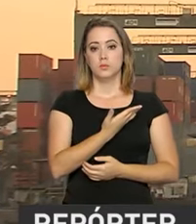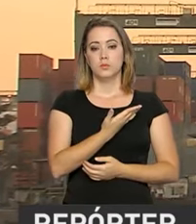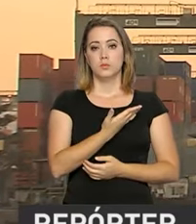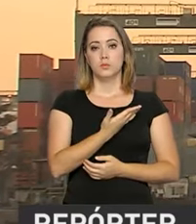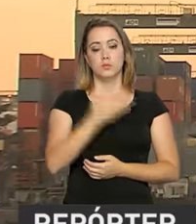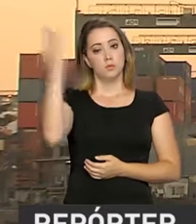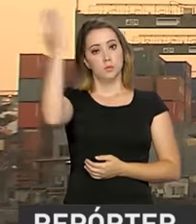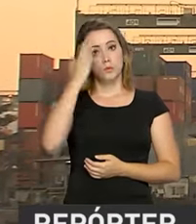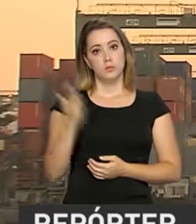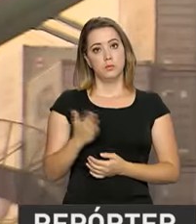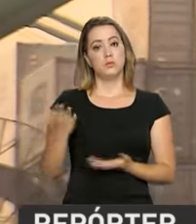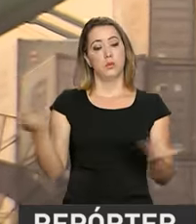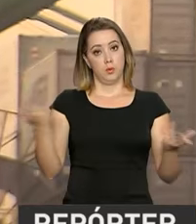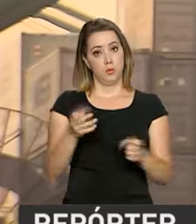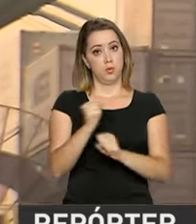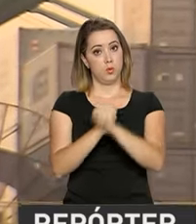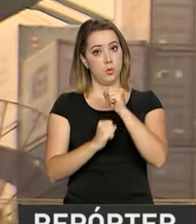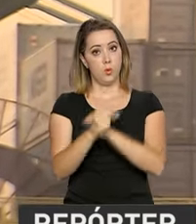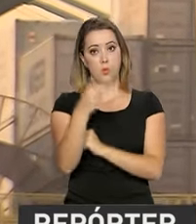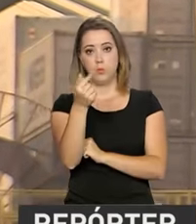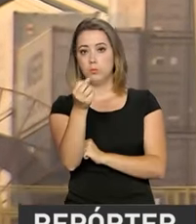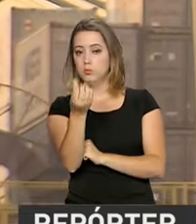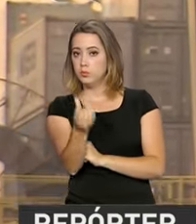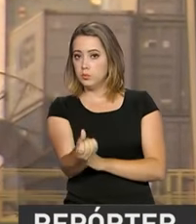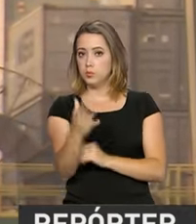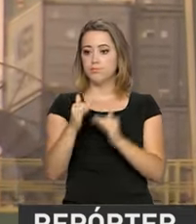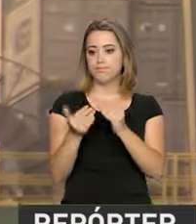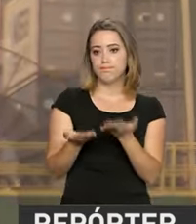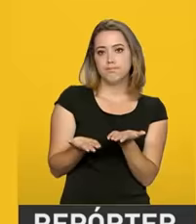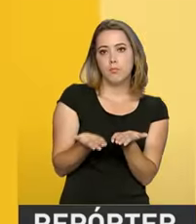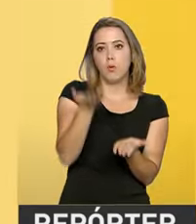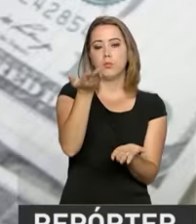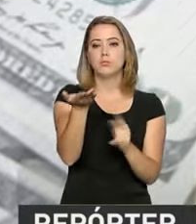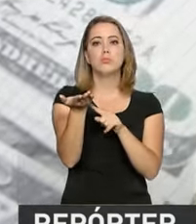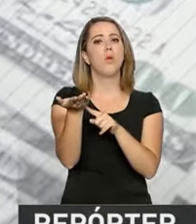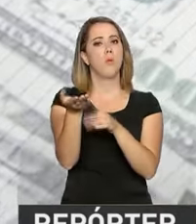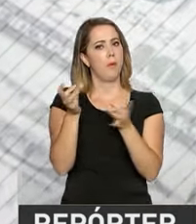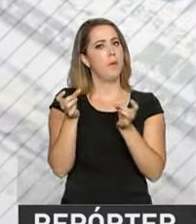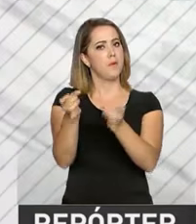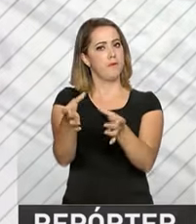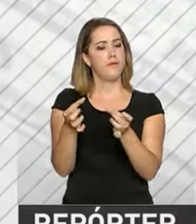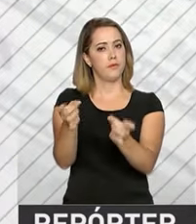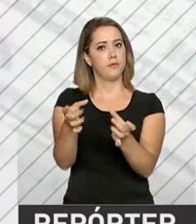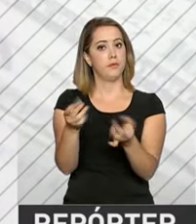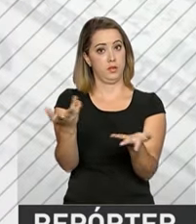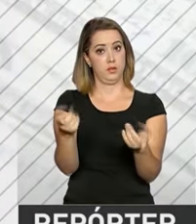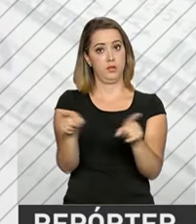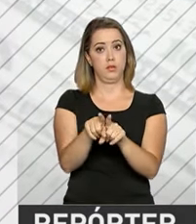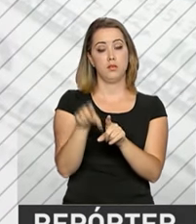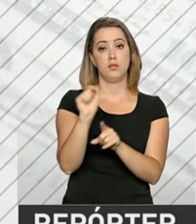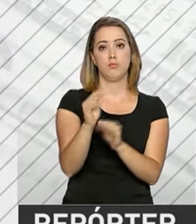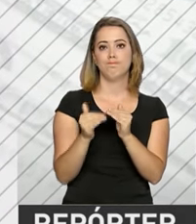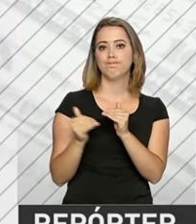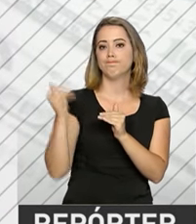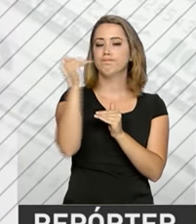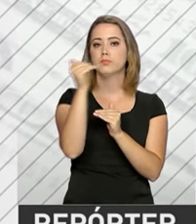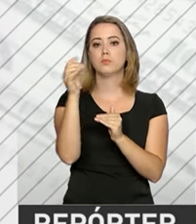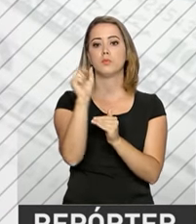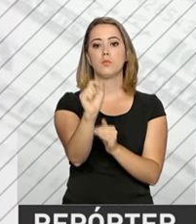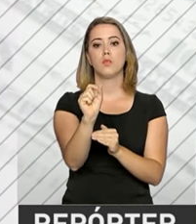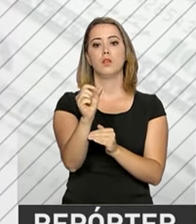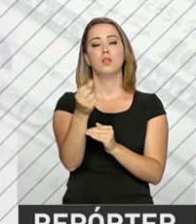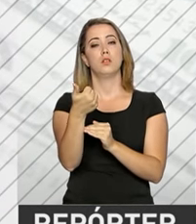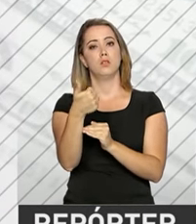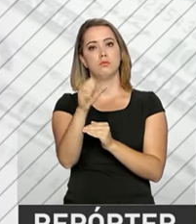o Brasil fechou 2016 com superavit recorde na balança comercial em 2016 as exportações ultrapassaram